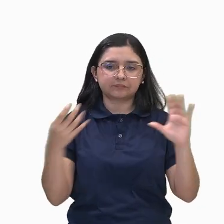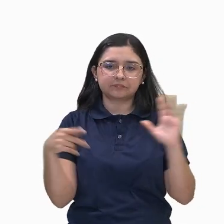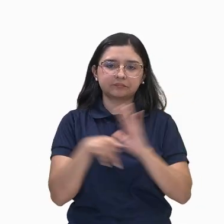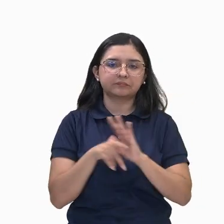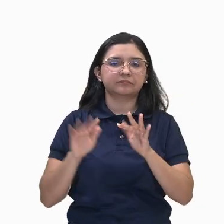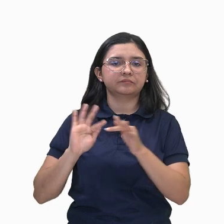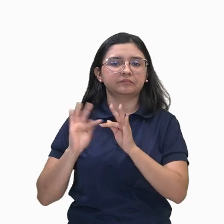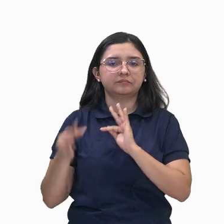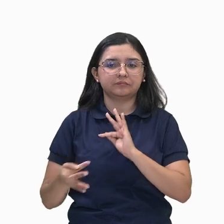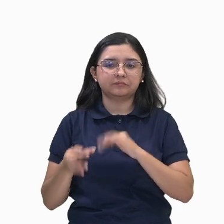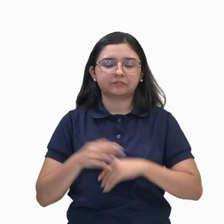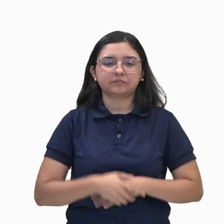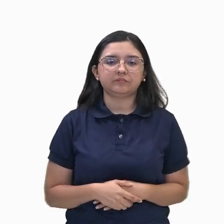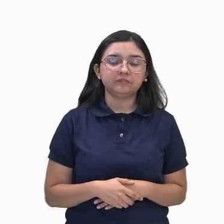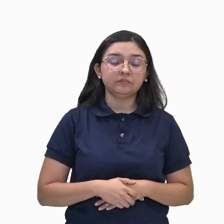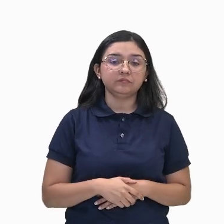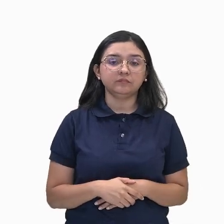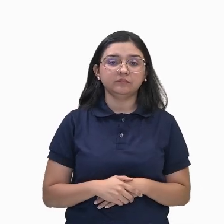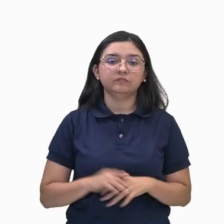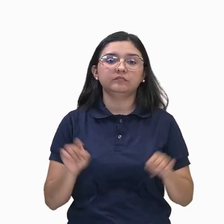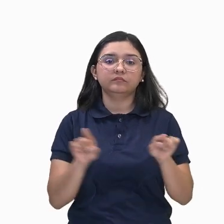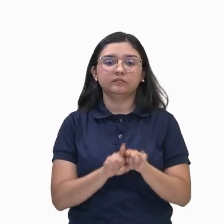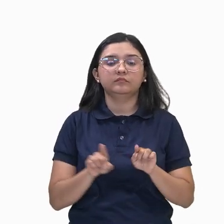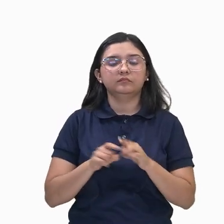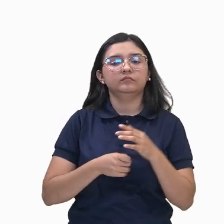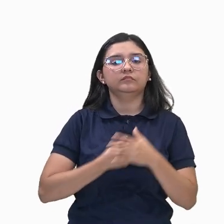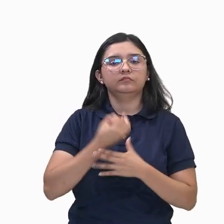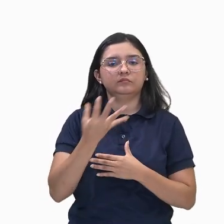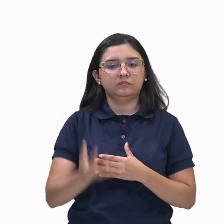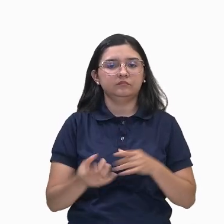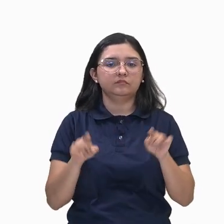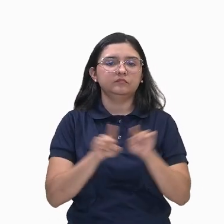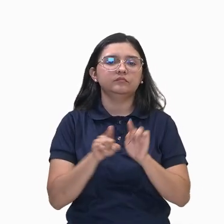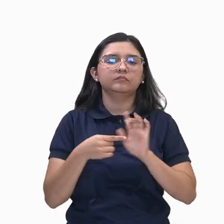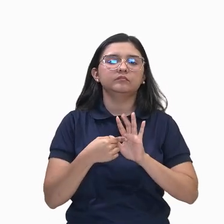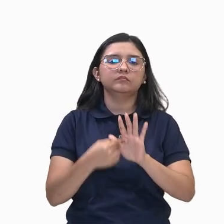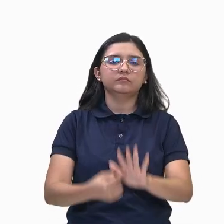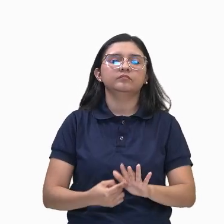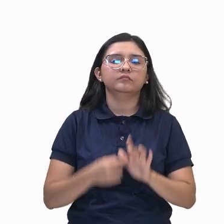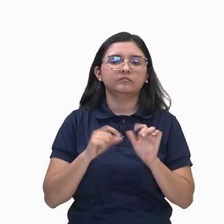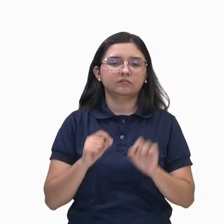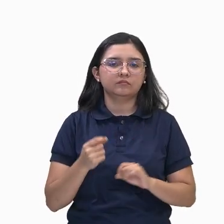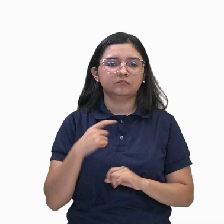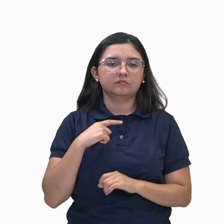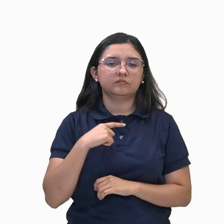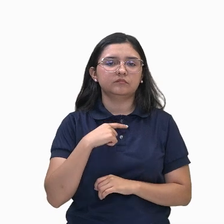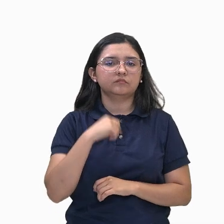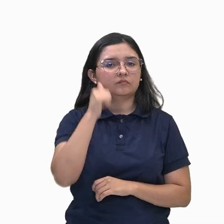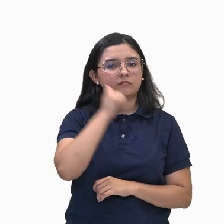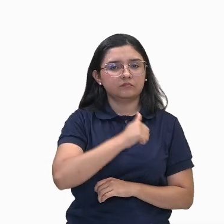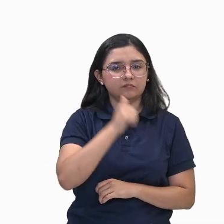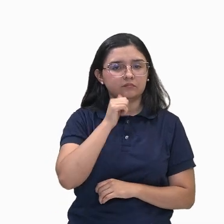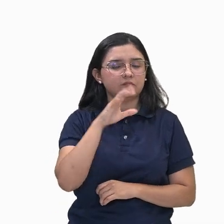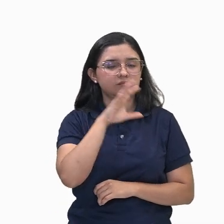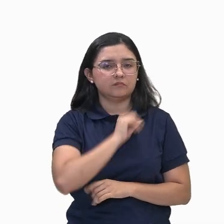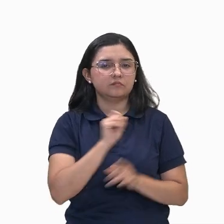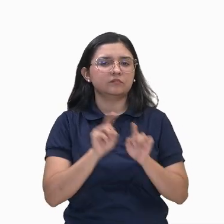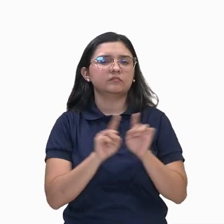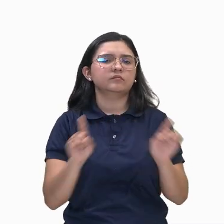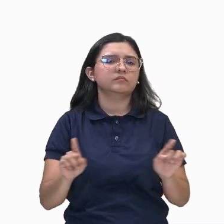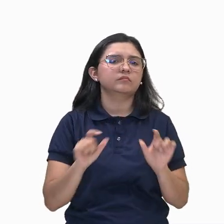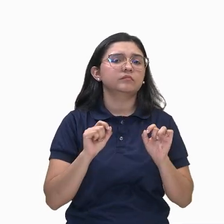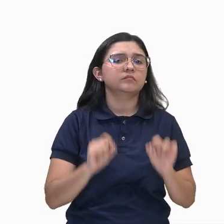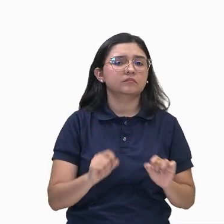como pastoralismo. O eu lírico enaltece a beleza da mulher amada, mas mostra sofrimento por ser rejeitado